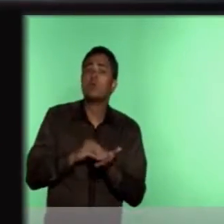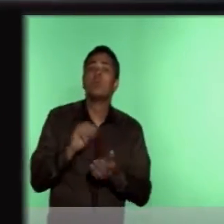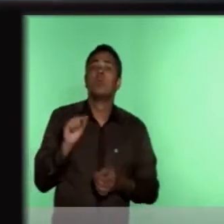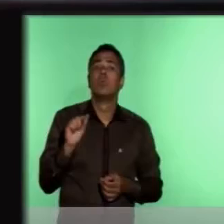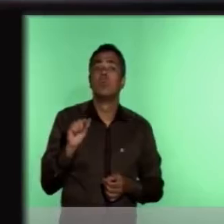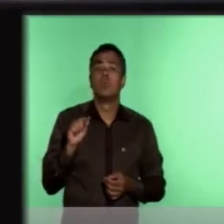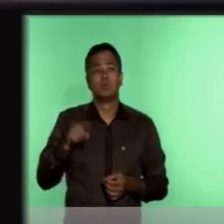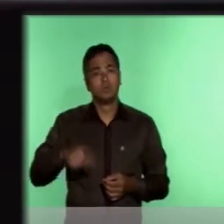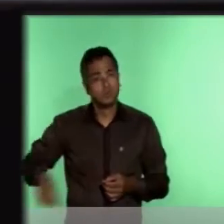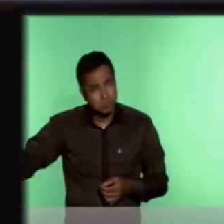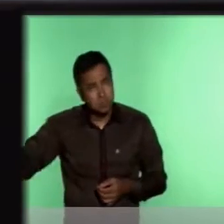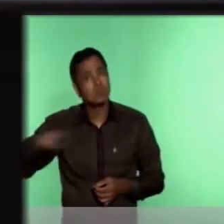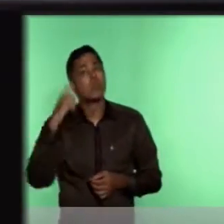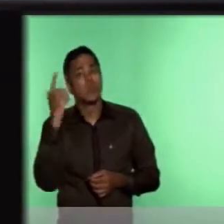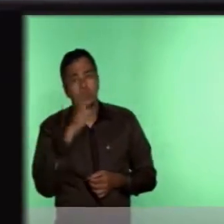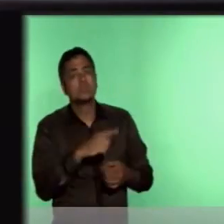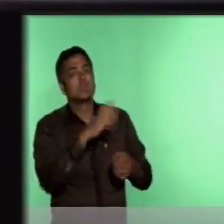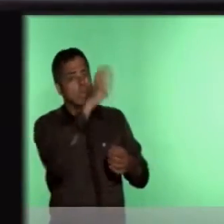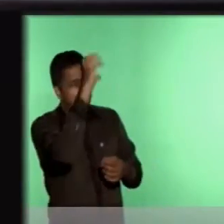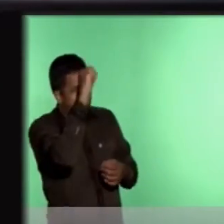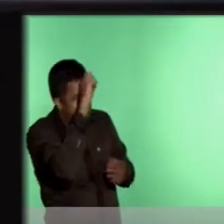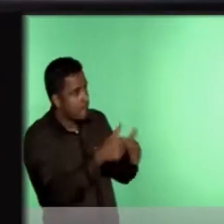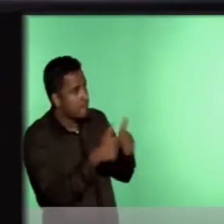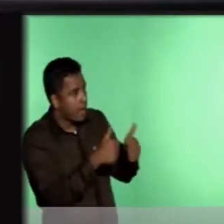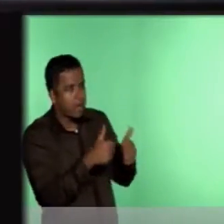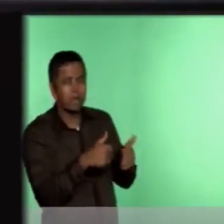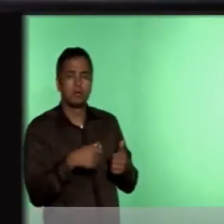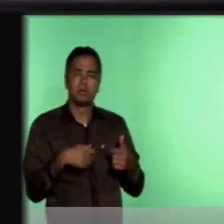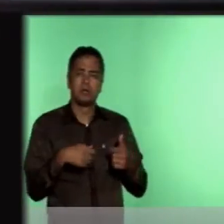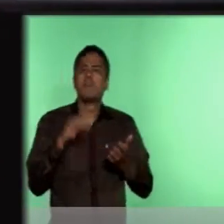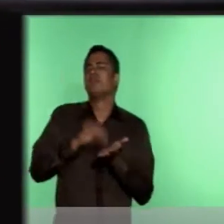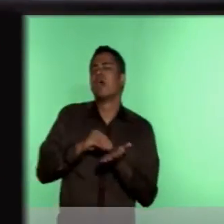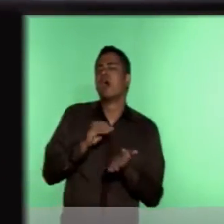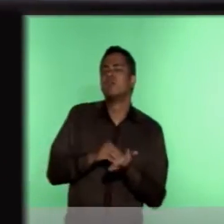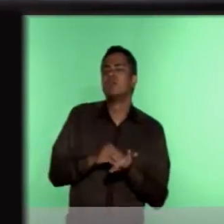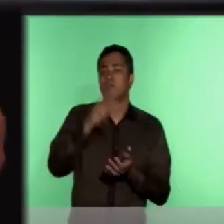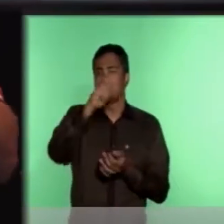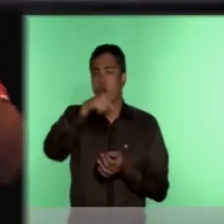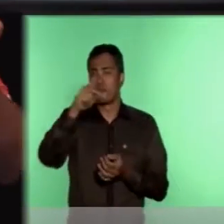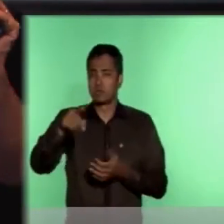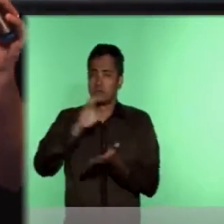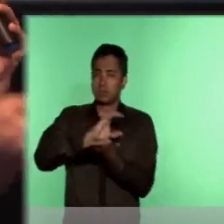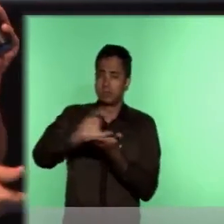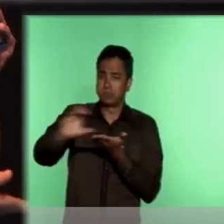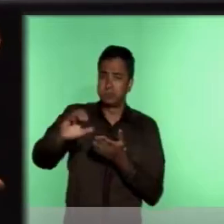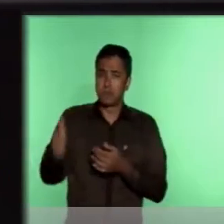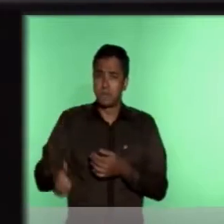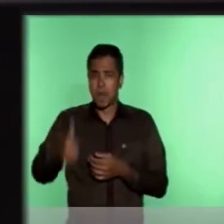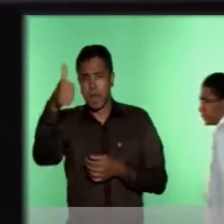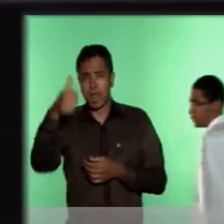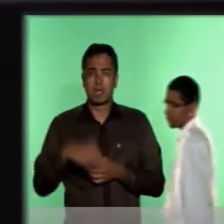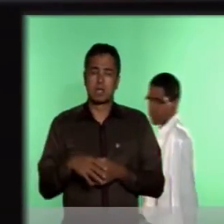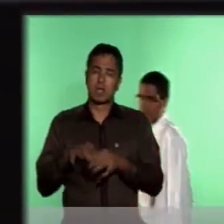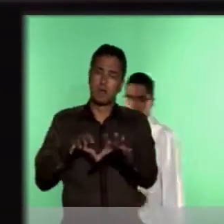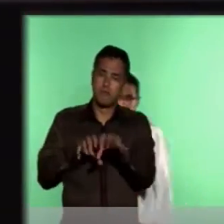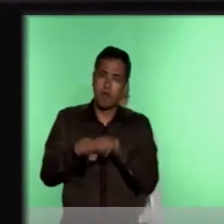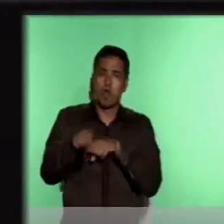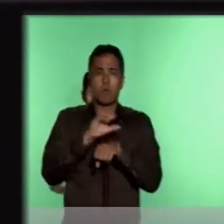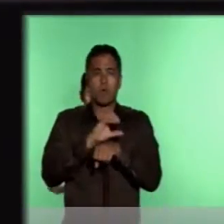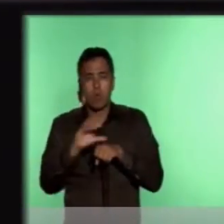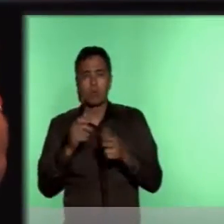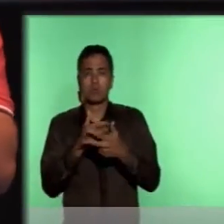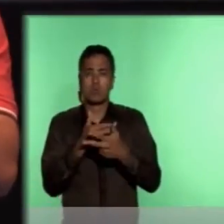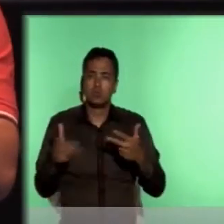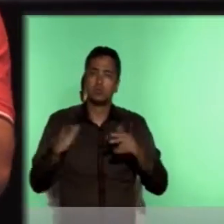ter professores bem remunerados, professores com formação inicial e continuada, número adequado de alunos por turma, escolas